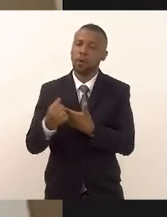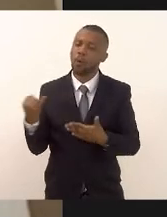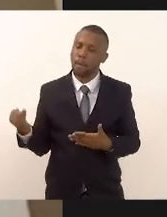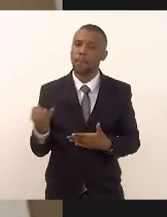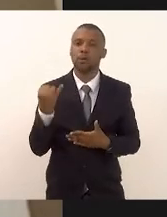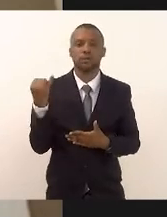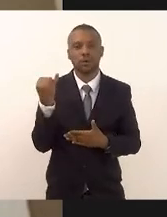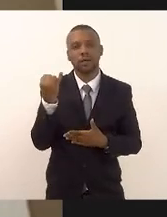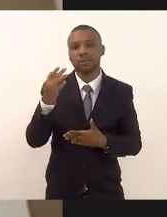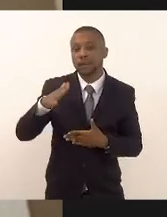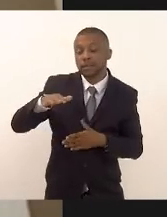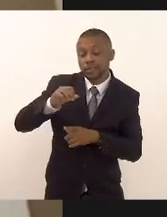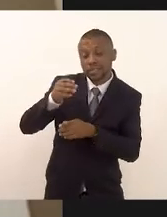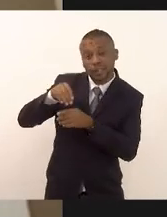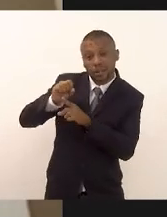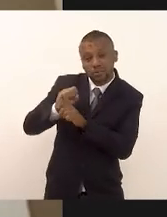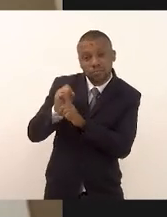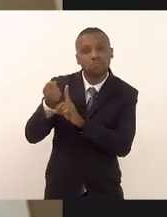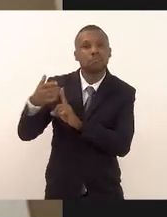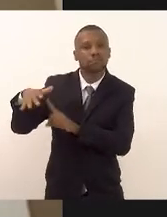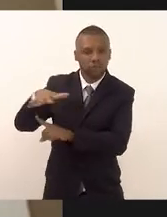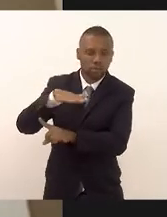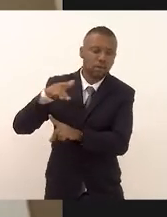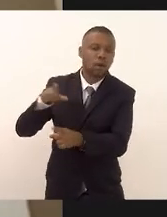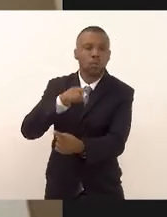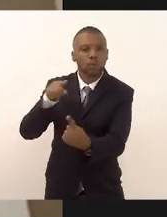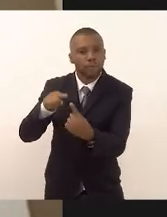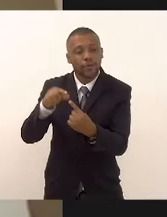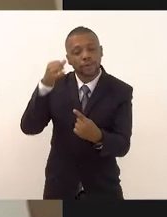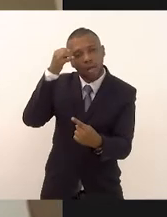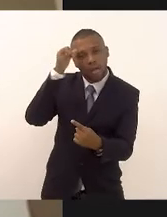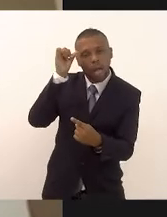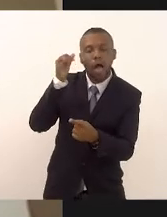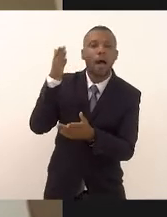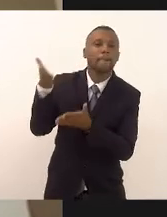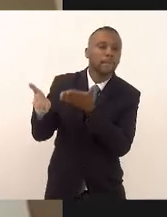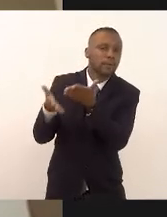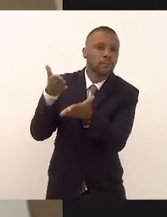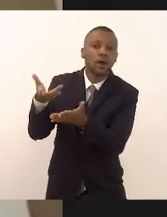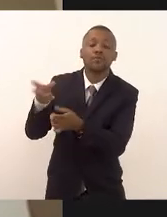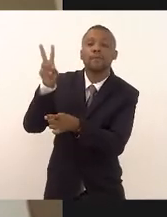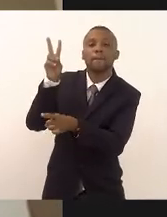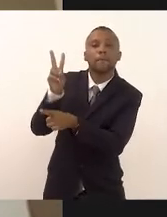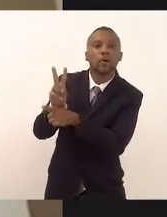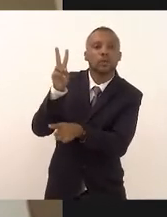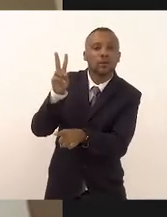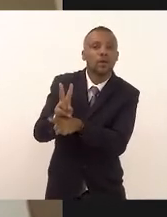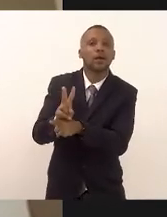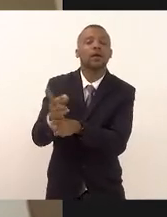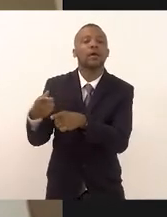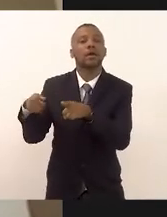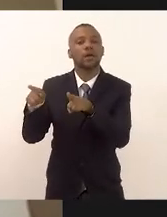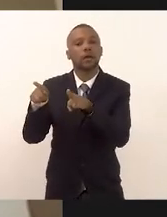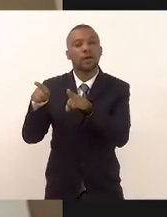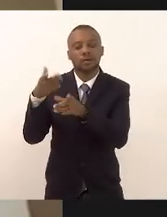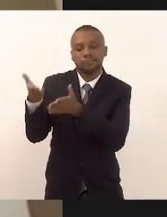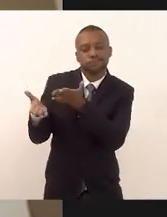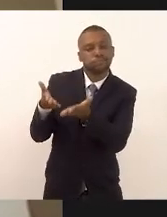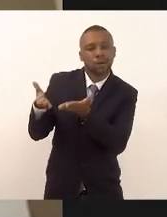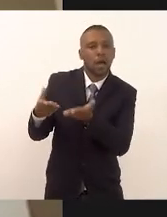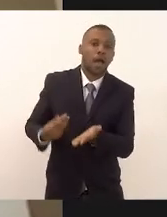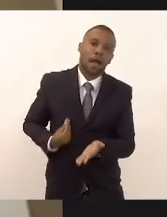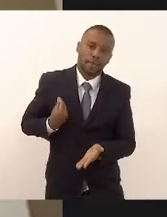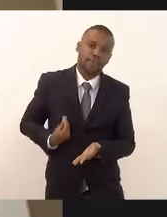importância nesse sentido de prevenção, de proteger e salvaguardar as